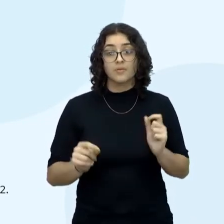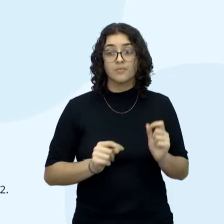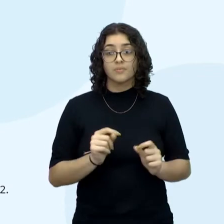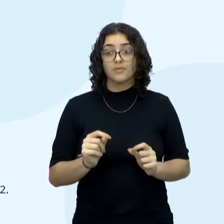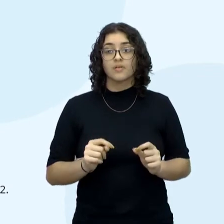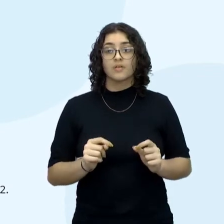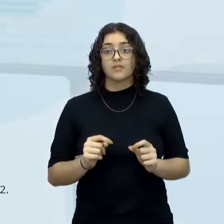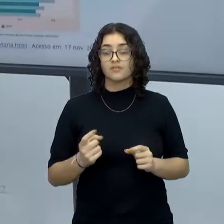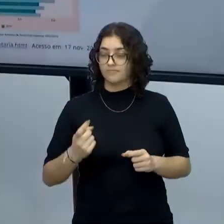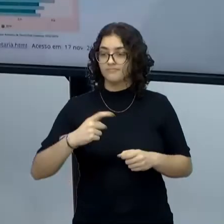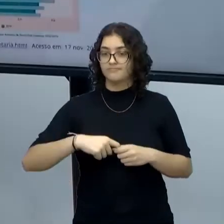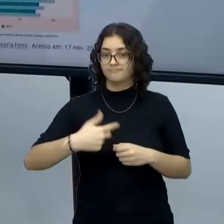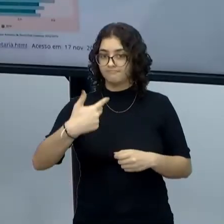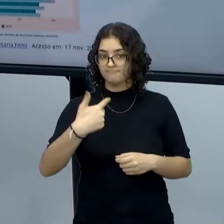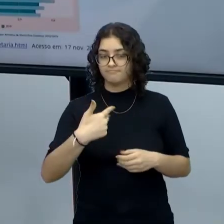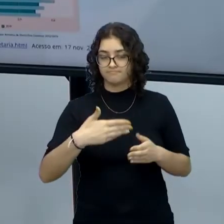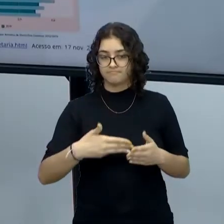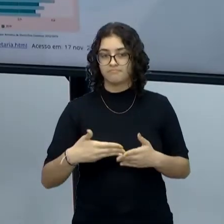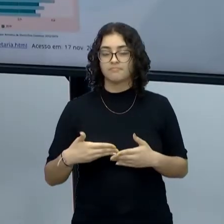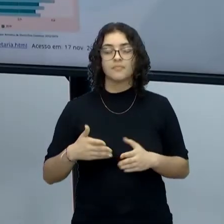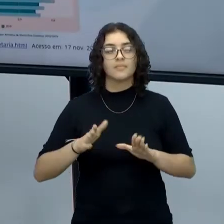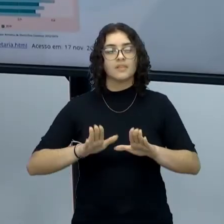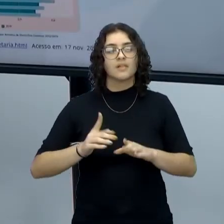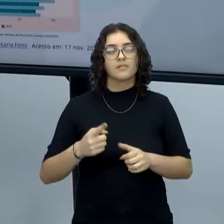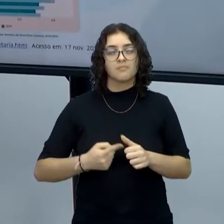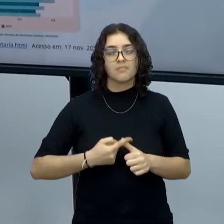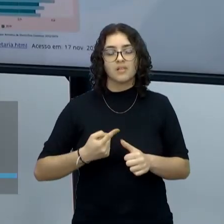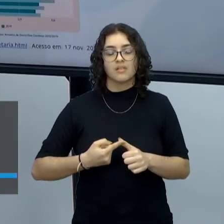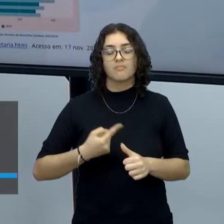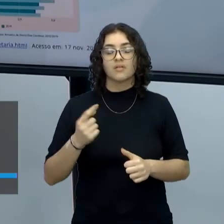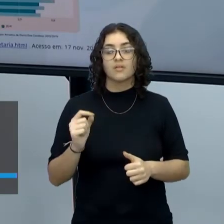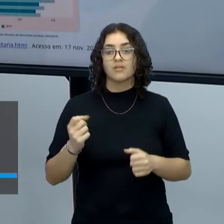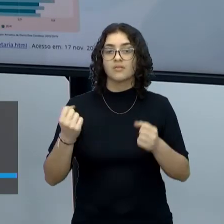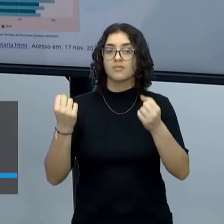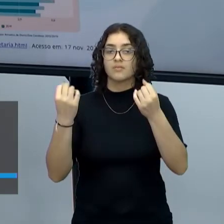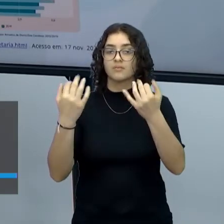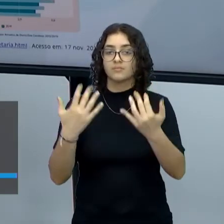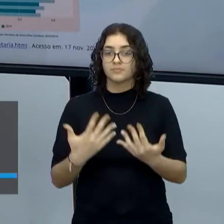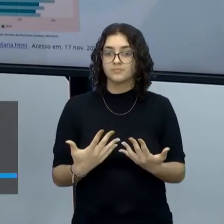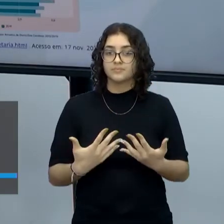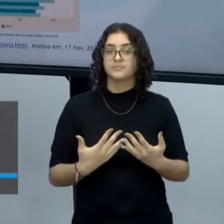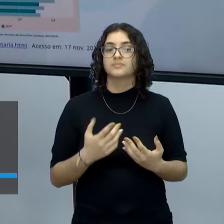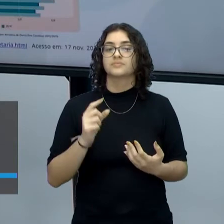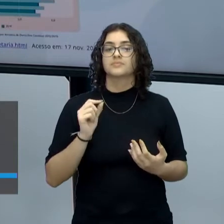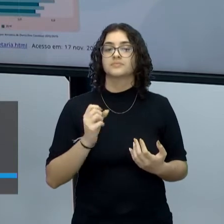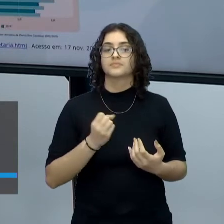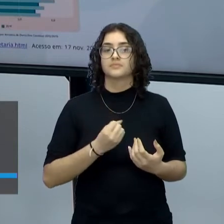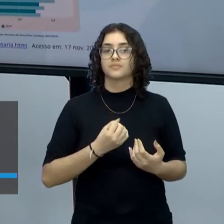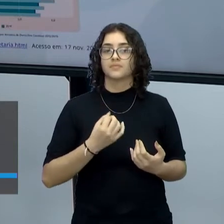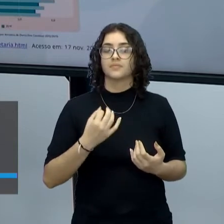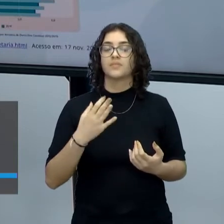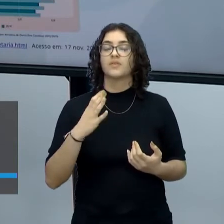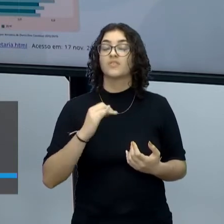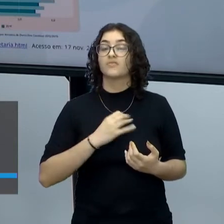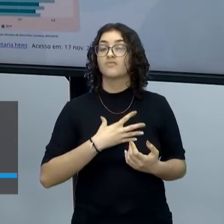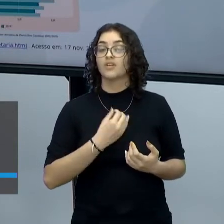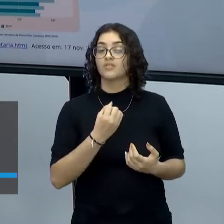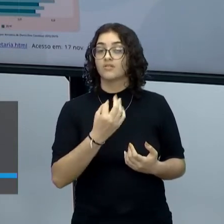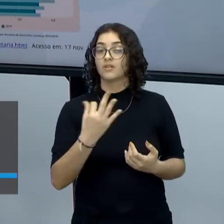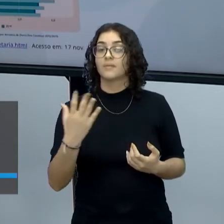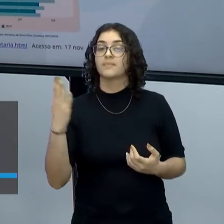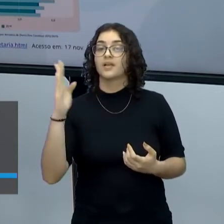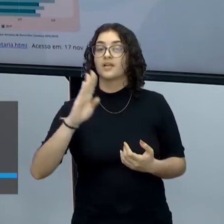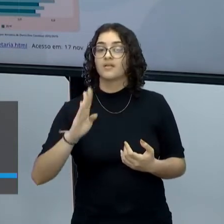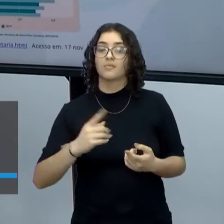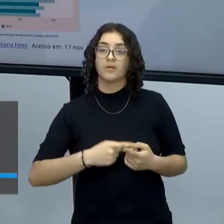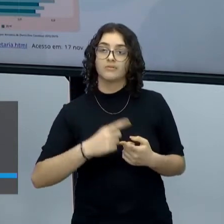pode voltar em mim um pouquinho. Primeira coisa, a gente pode falar aí da quantidade de filhos, né, por casal no Brasil,